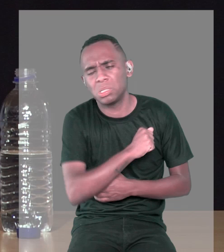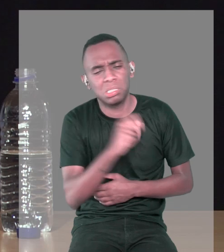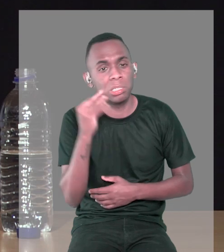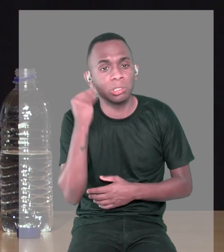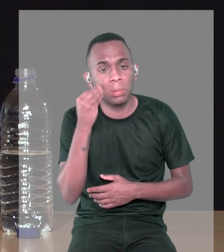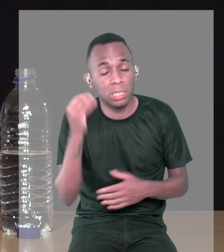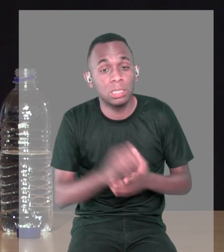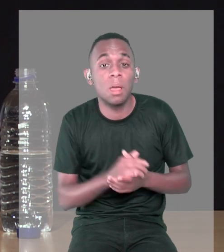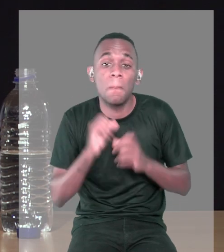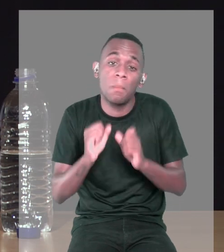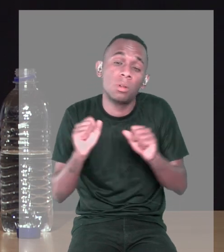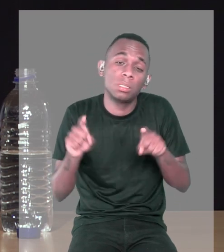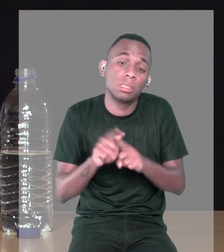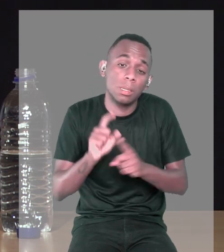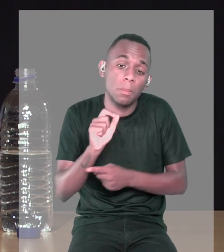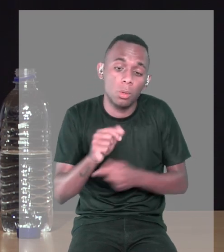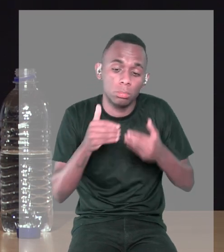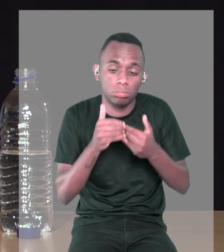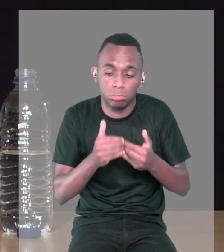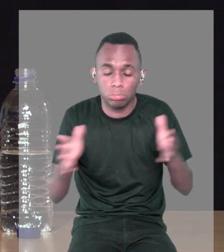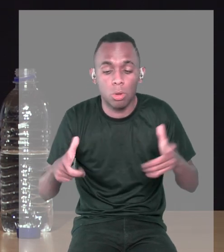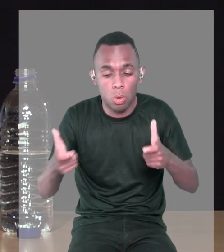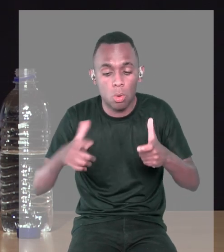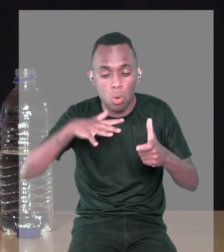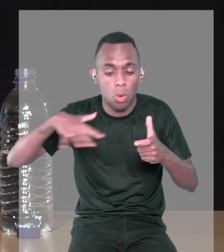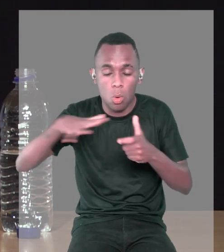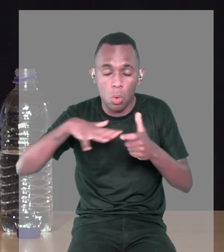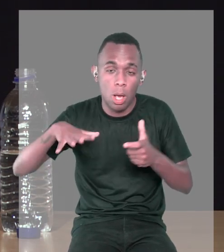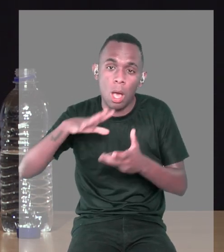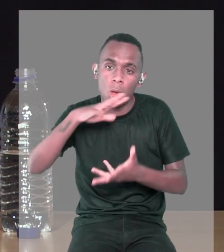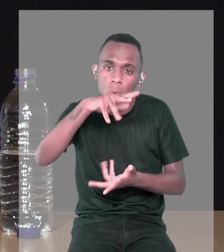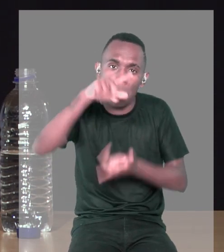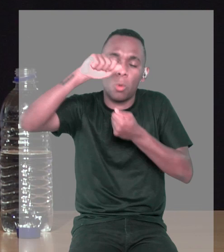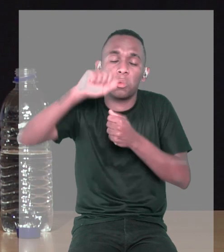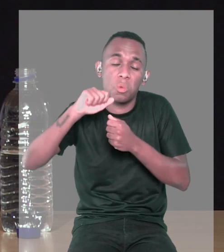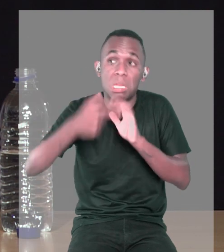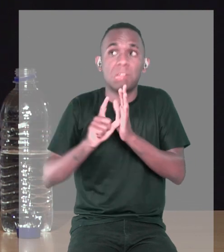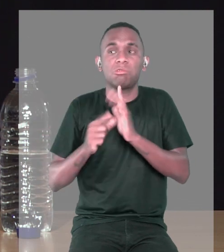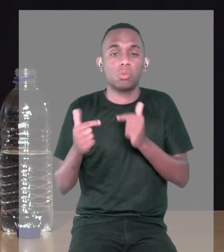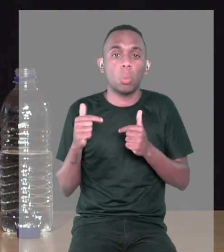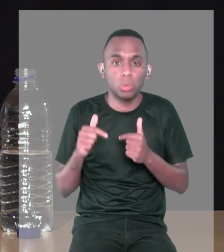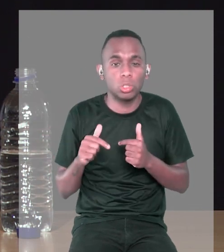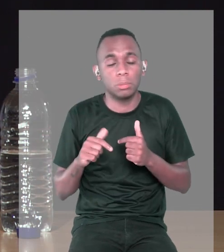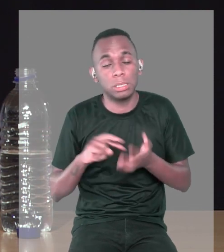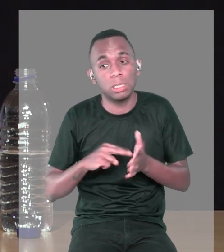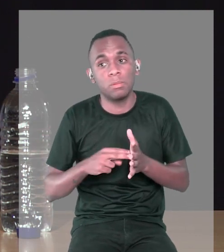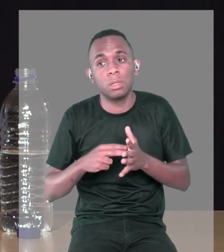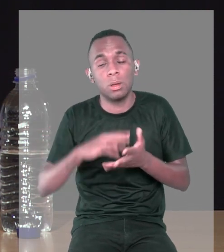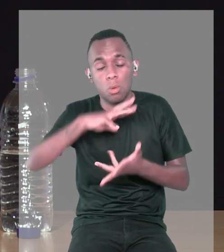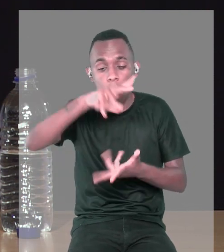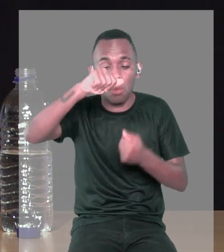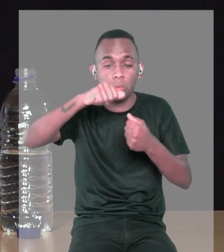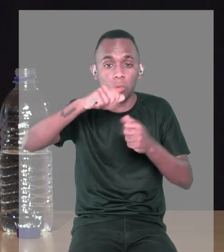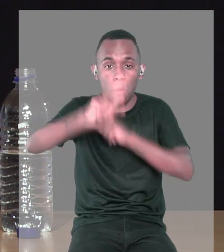não havia, pode mundanizar o mundo de uma outra maneira também. A singularização